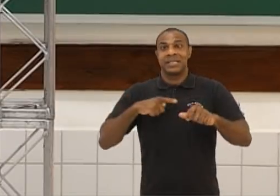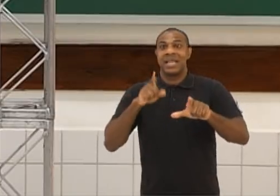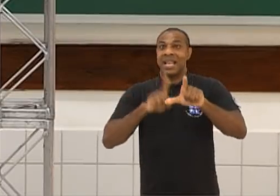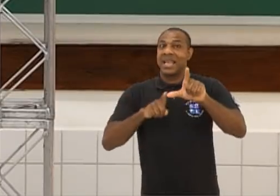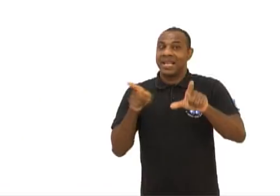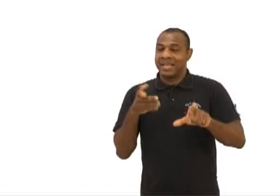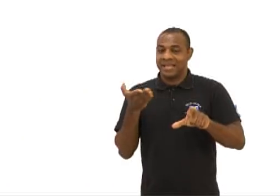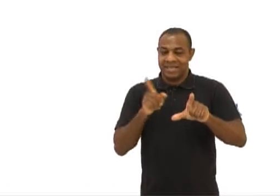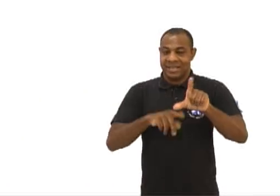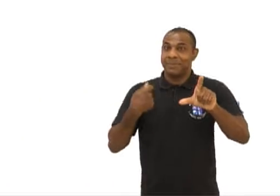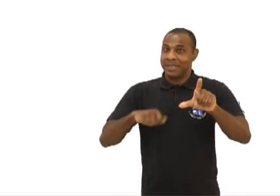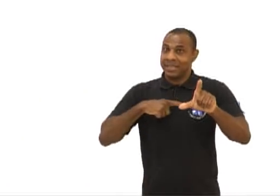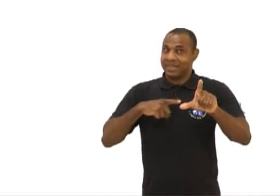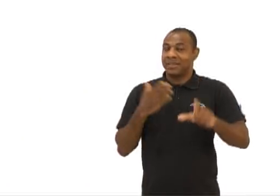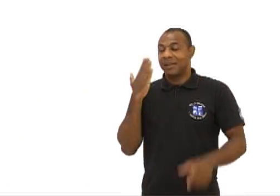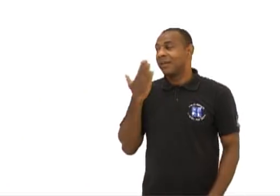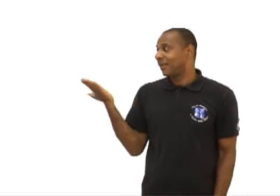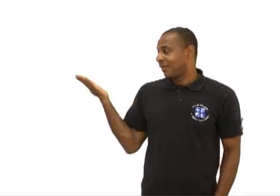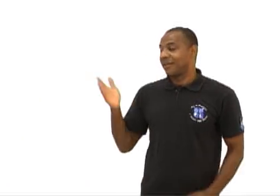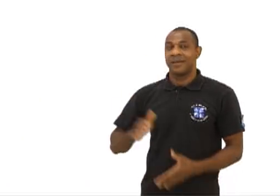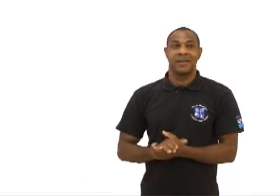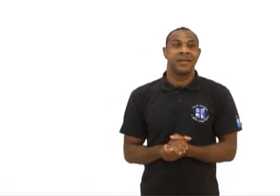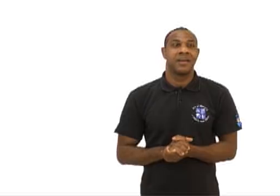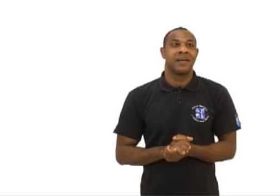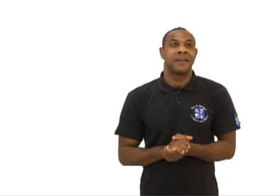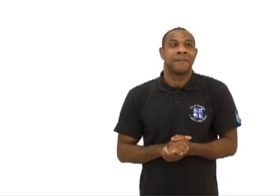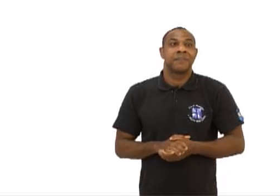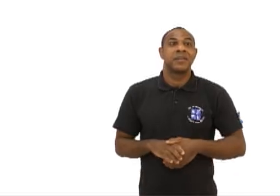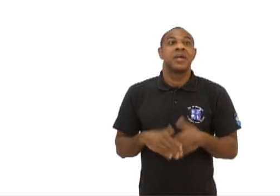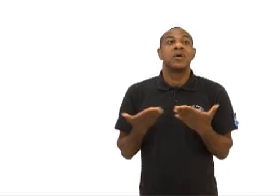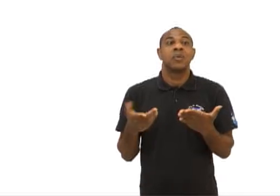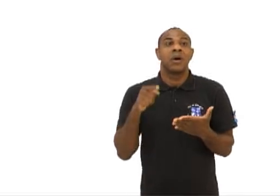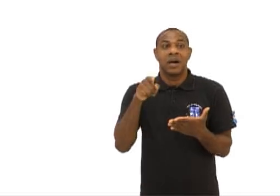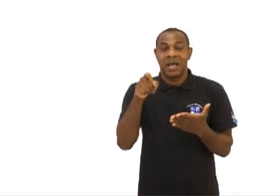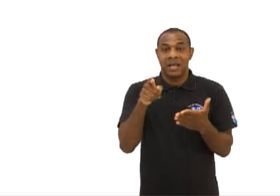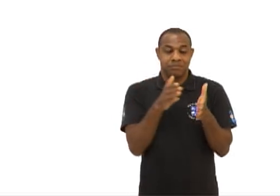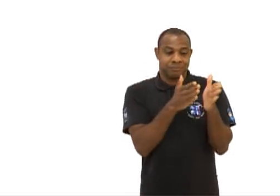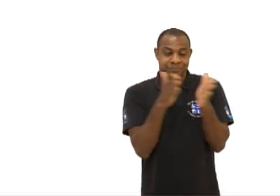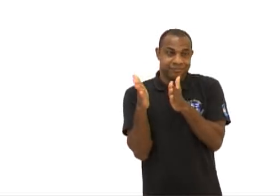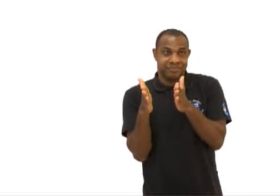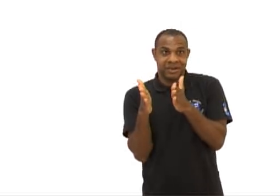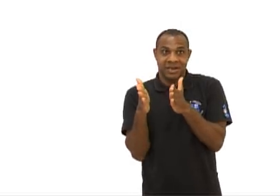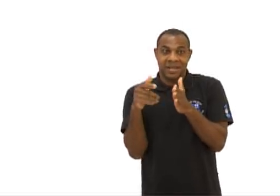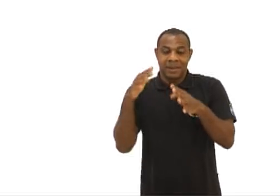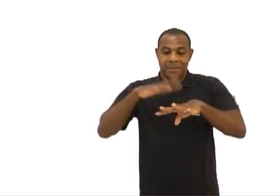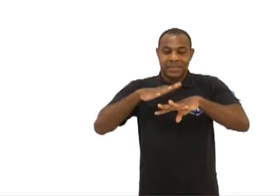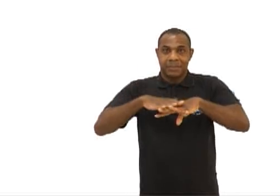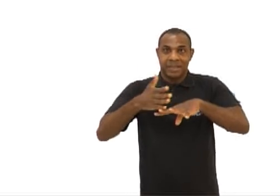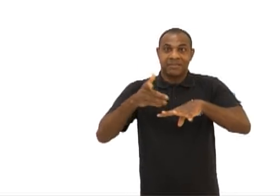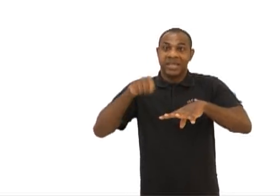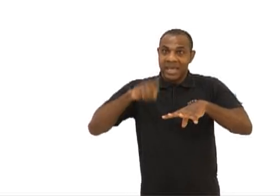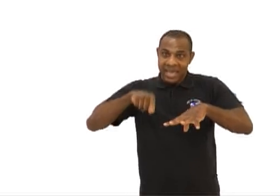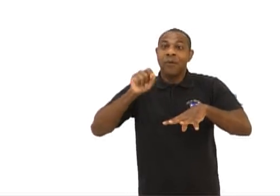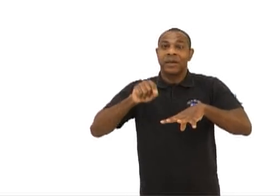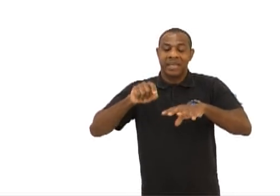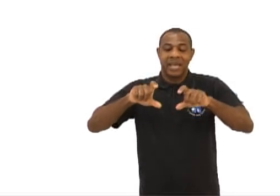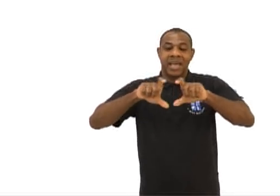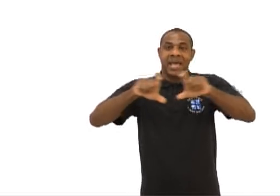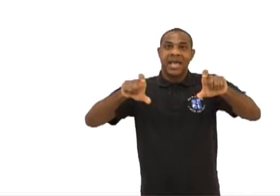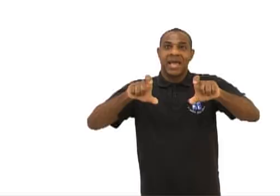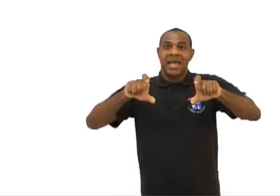o exercício? 2. Quais sentenças matemáticas a seguir representam equações? X mais 5 é igual a